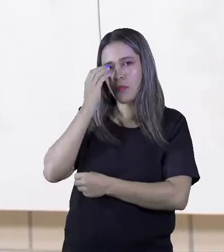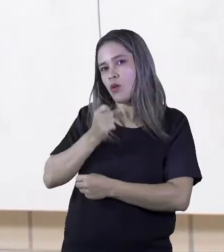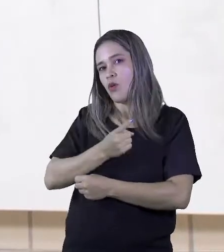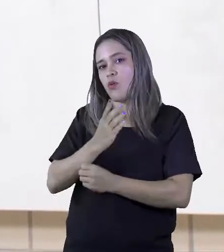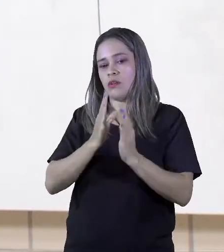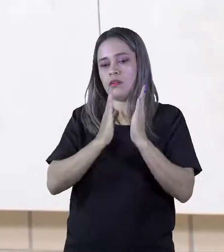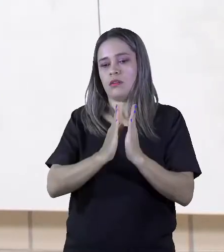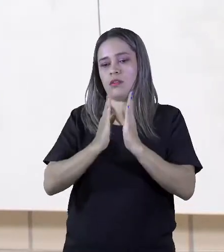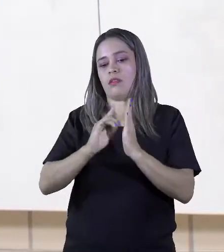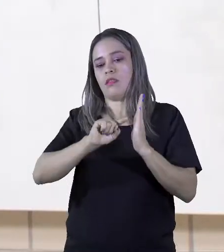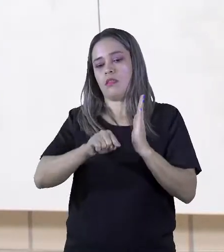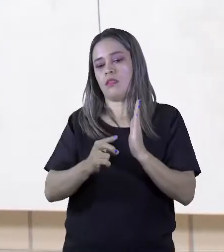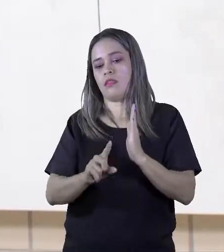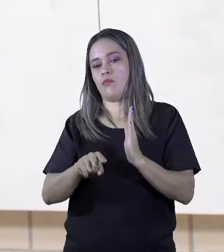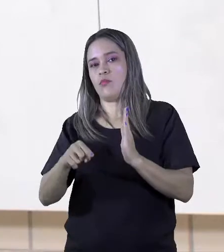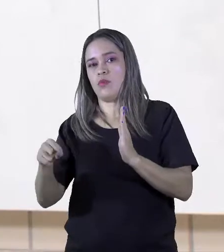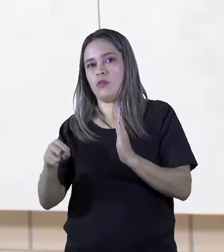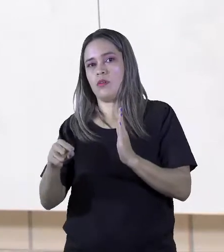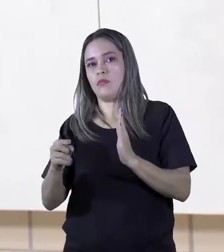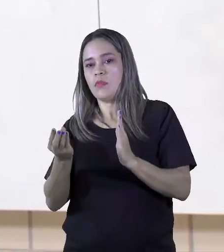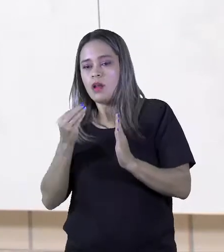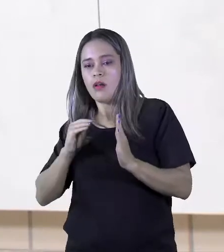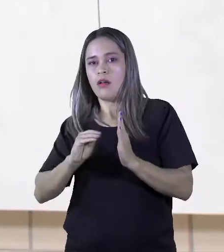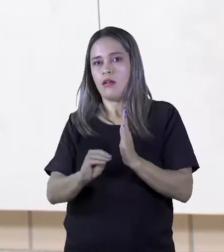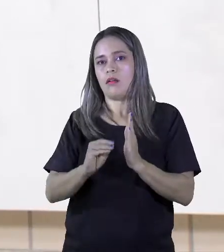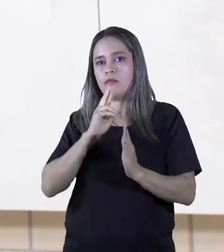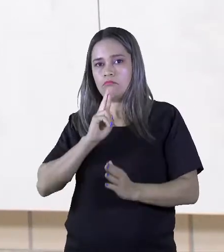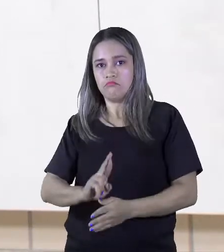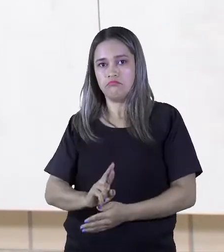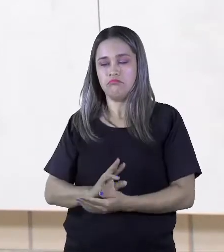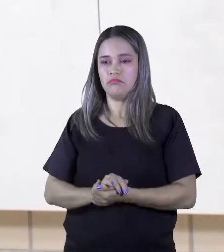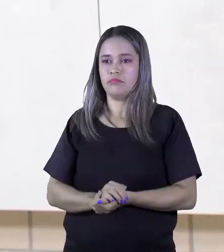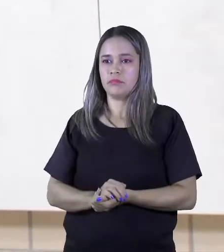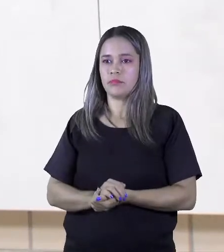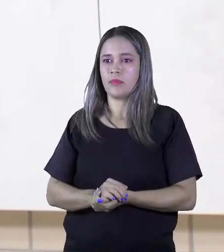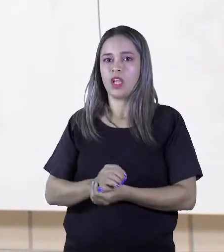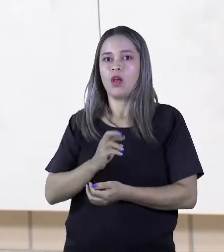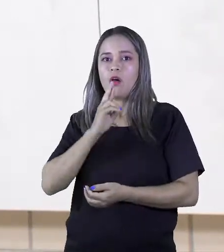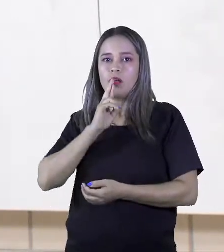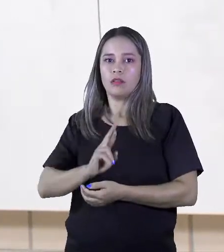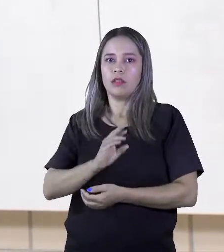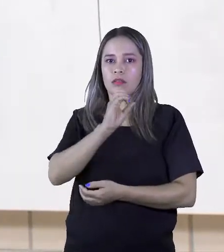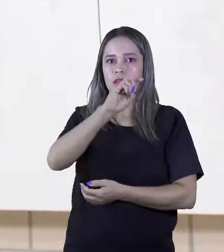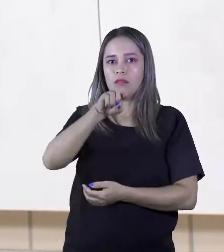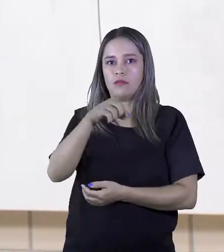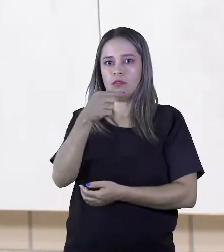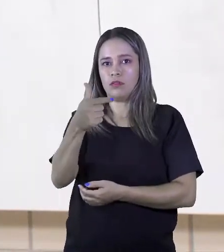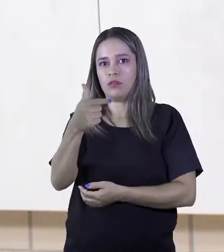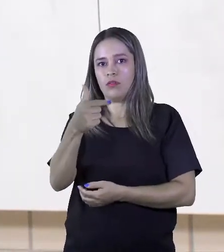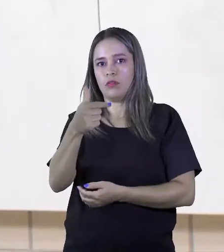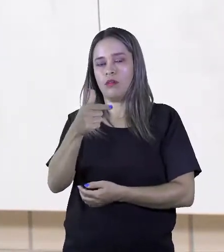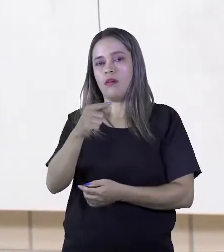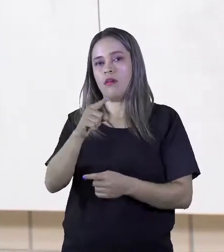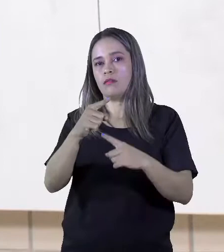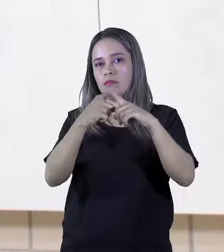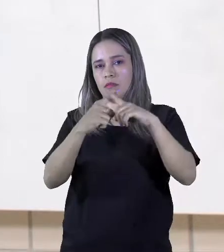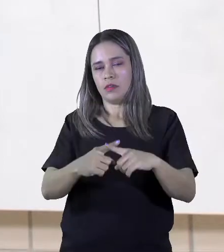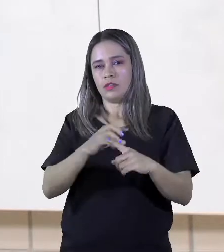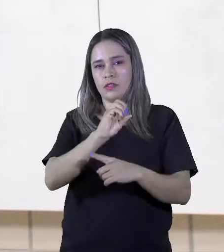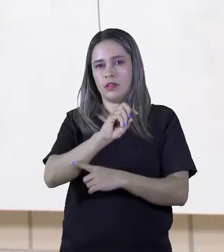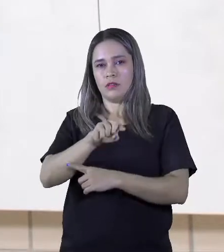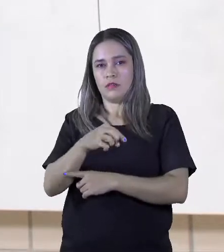da vírgula para definir na minha resposta. Então, o resultado de 0,2 vezes 0,3 é